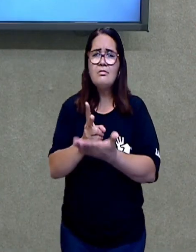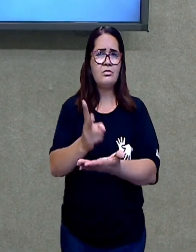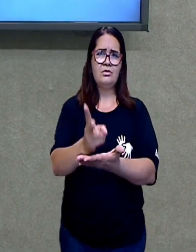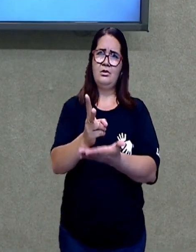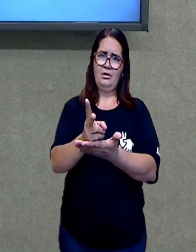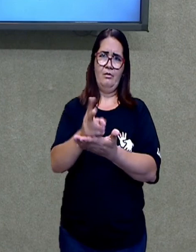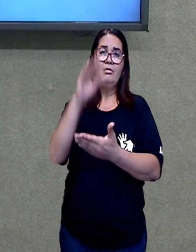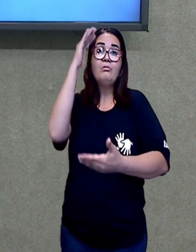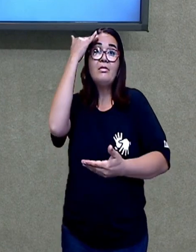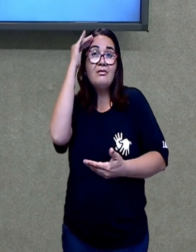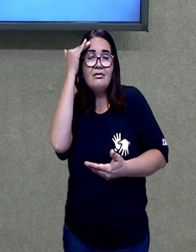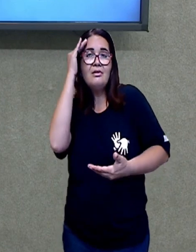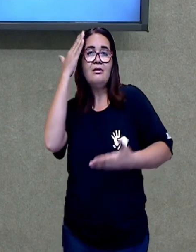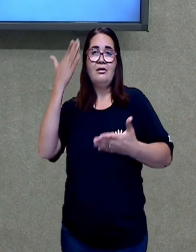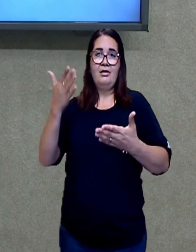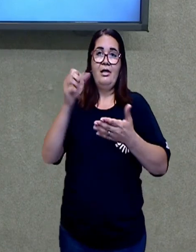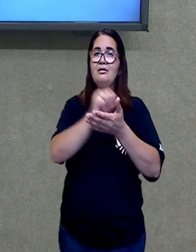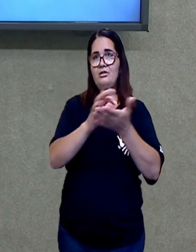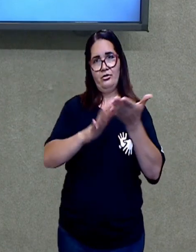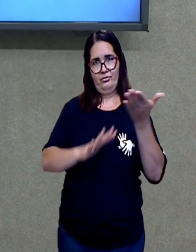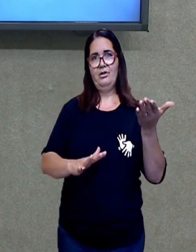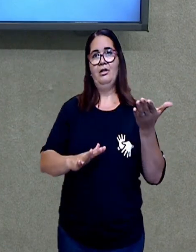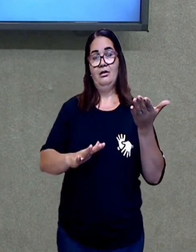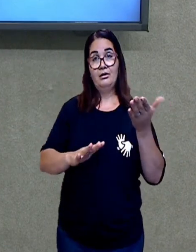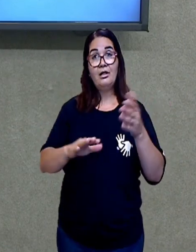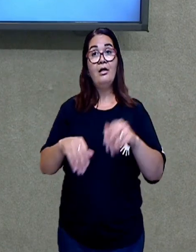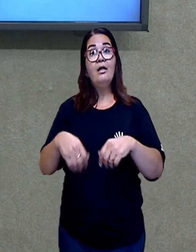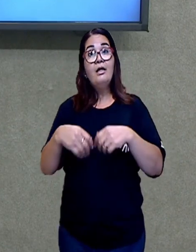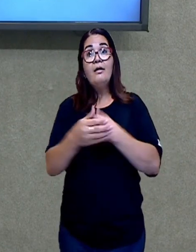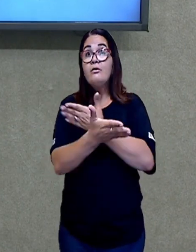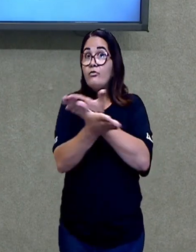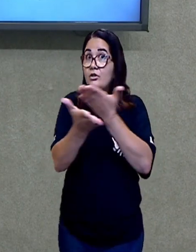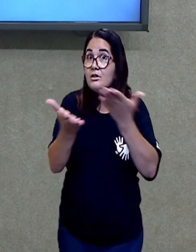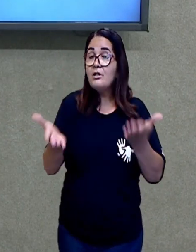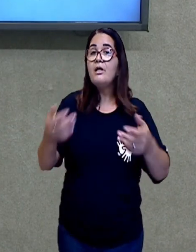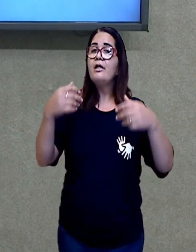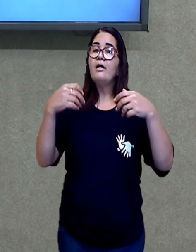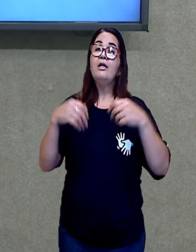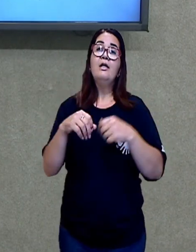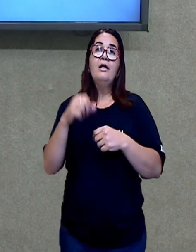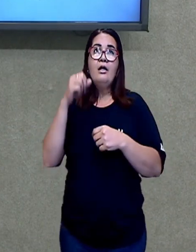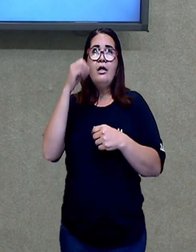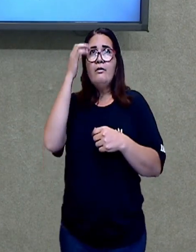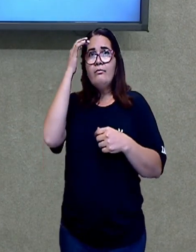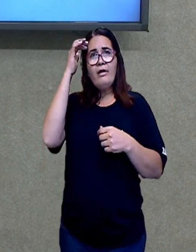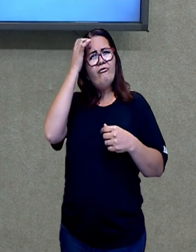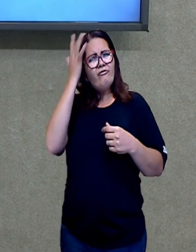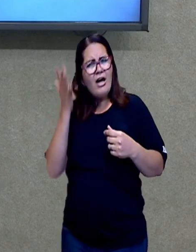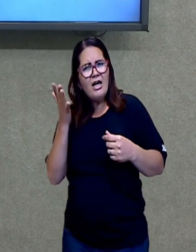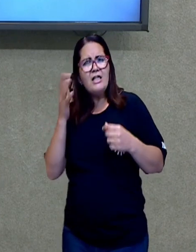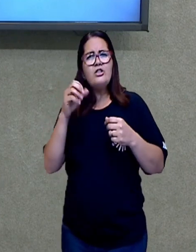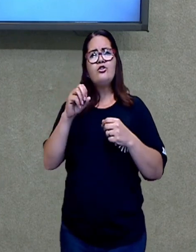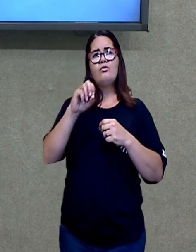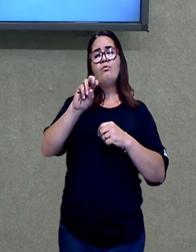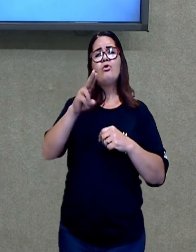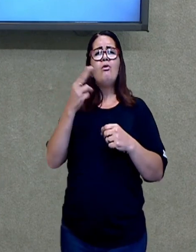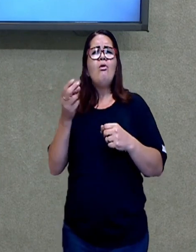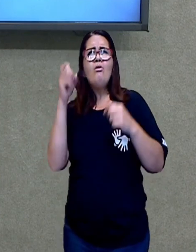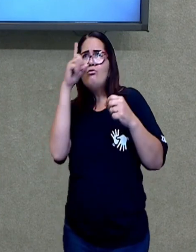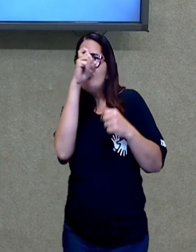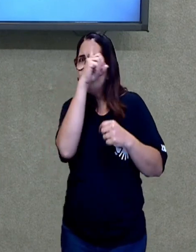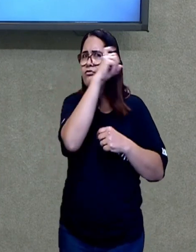você consiga resolver as atividades. Como eu disse, se você tiver alguma dificuldade, recorra a esse vídeo,